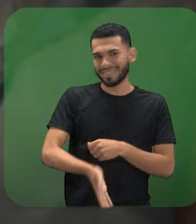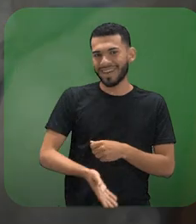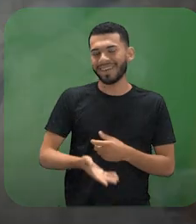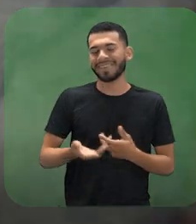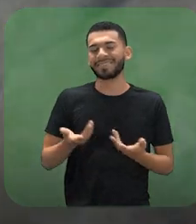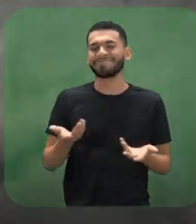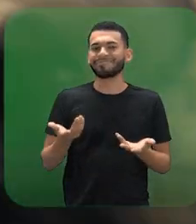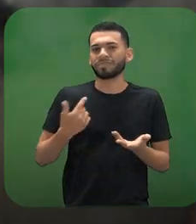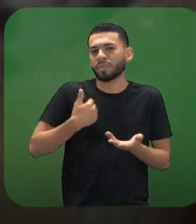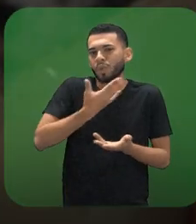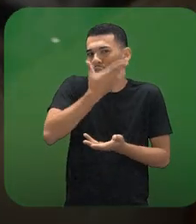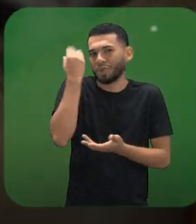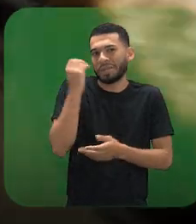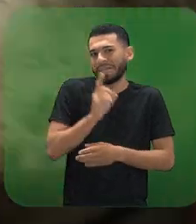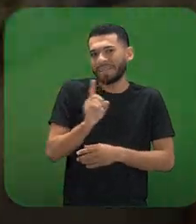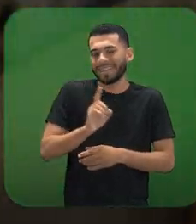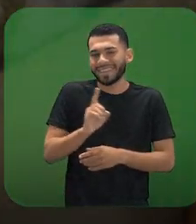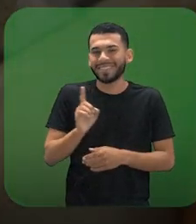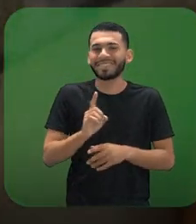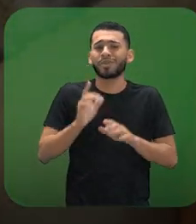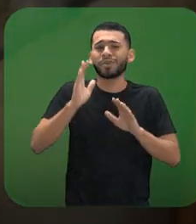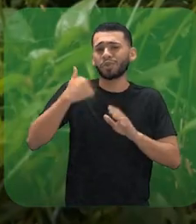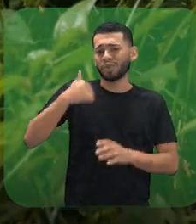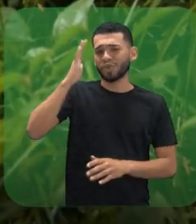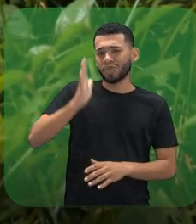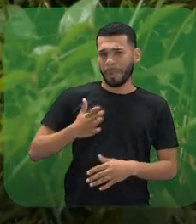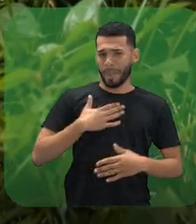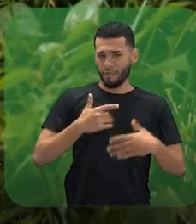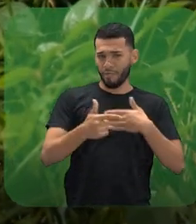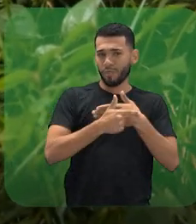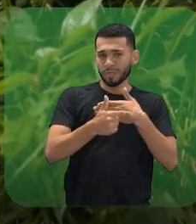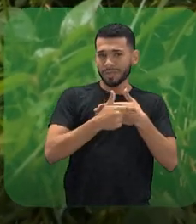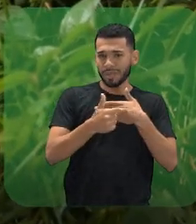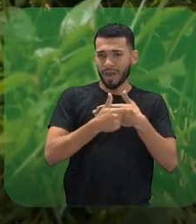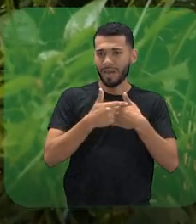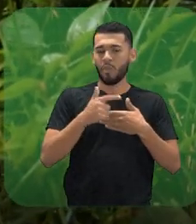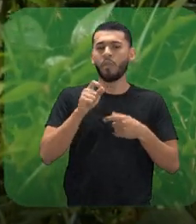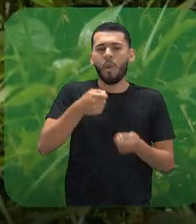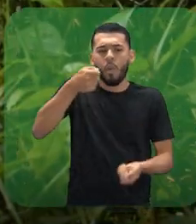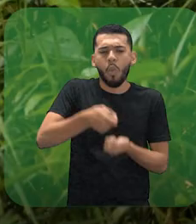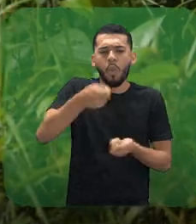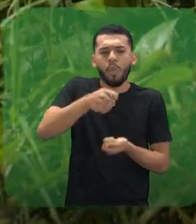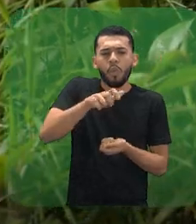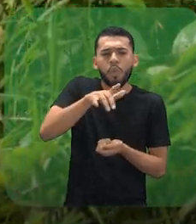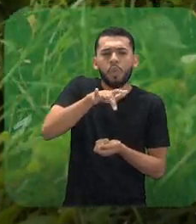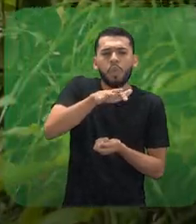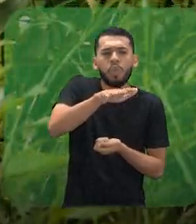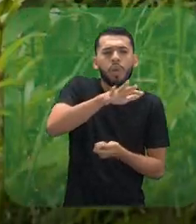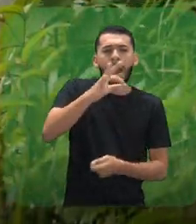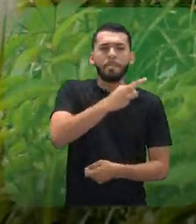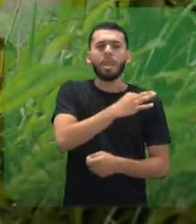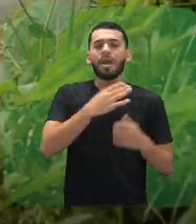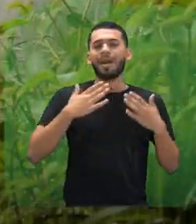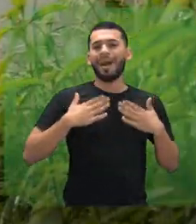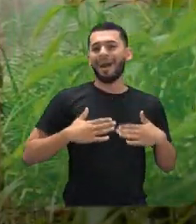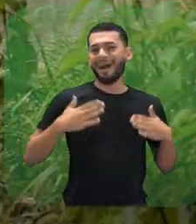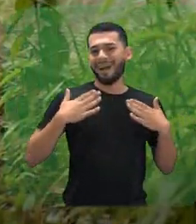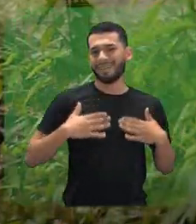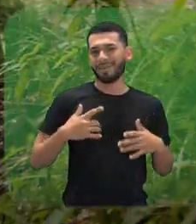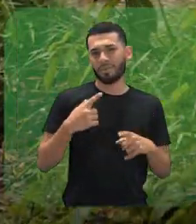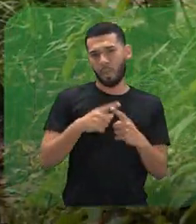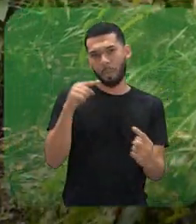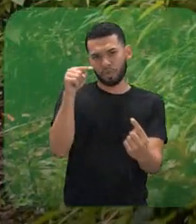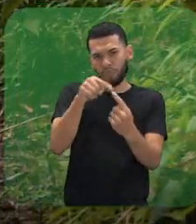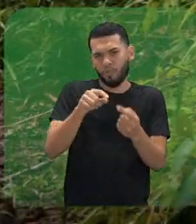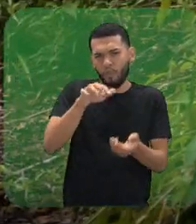fazer. Eu aprendi, achei muito, e não esqueço jamais. Já que eu já estou ali, que a minha função está com o formigador, acalmar as abelhas, que a tendência é acalmar